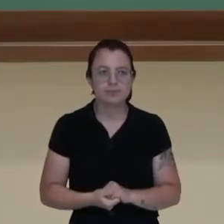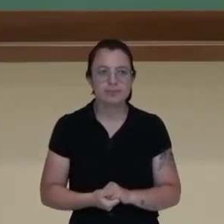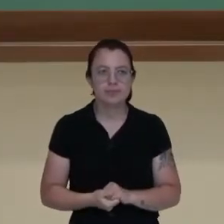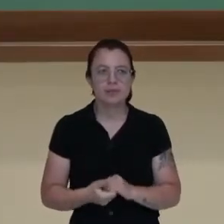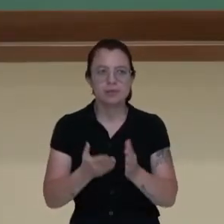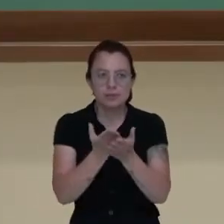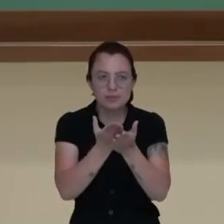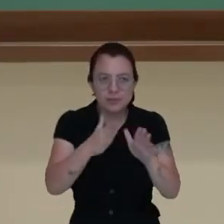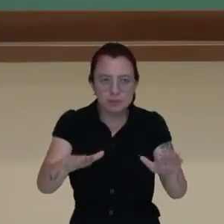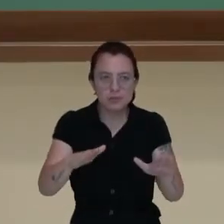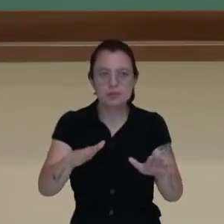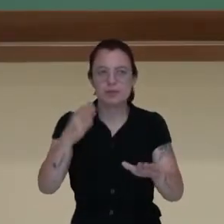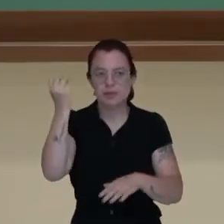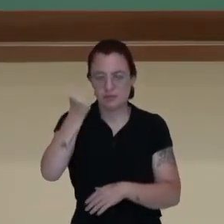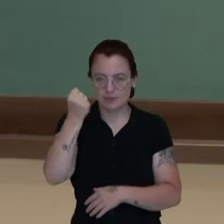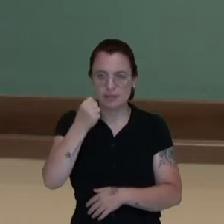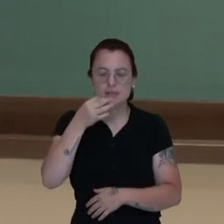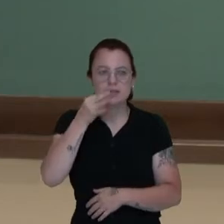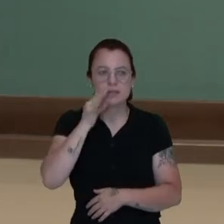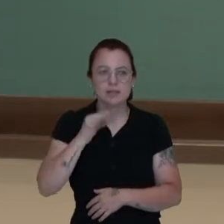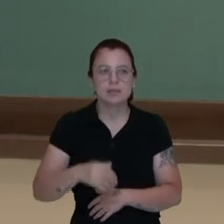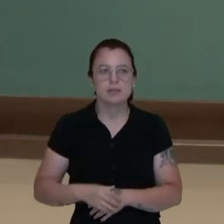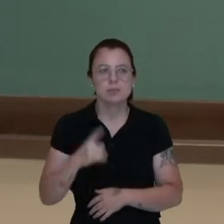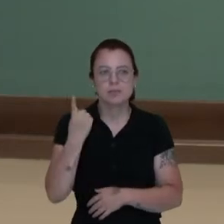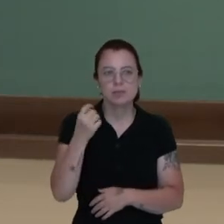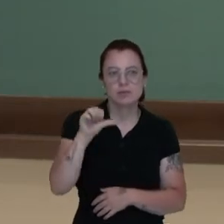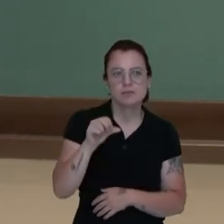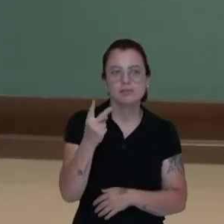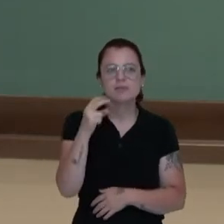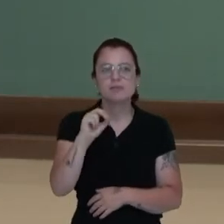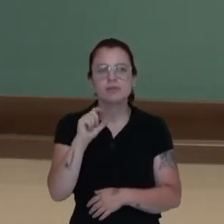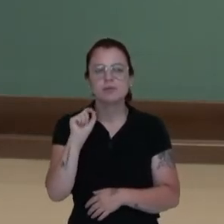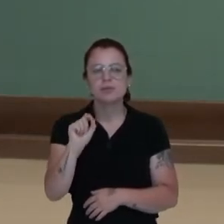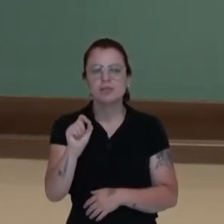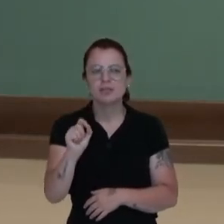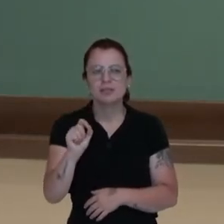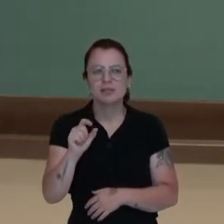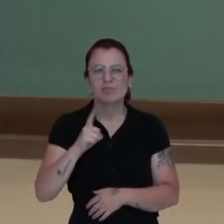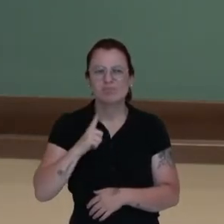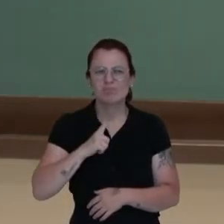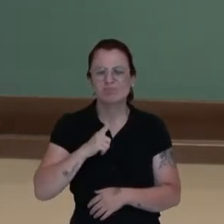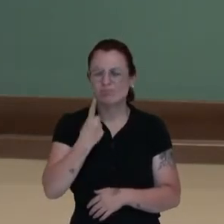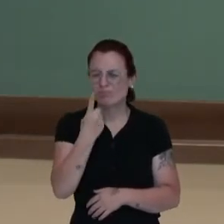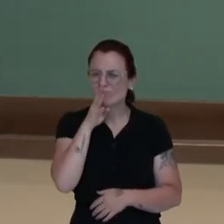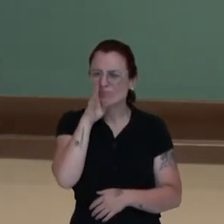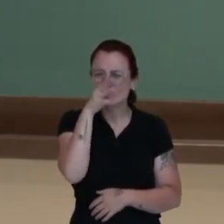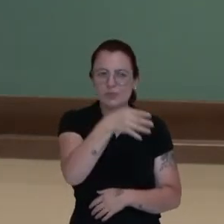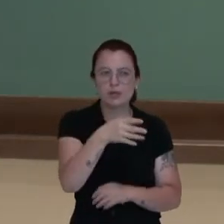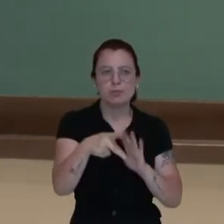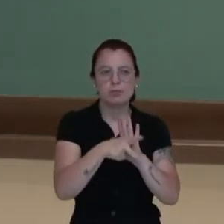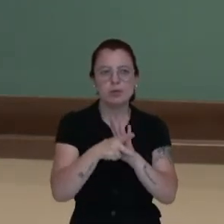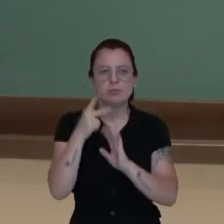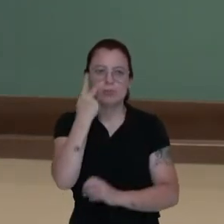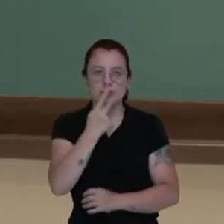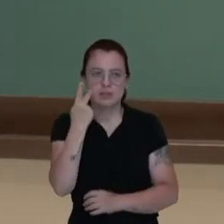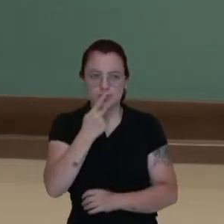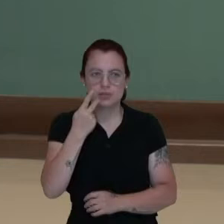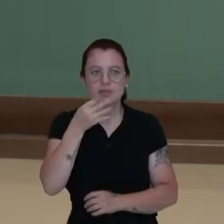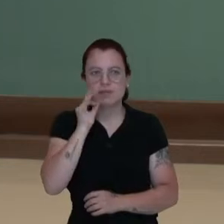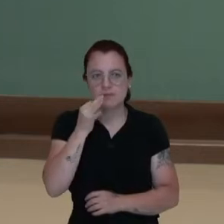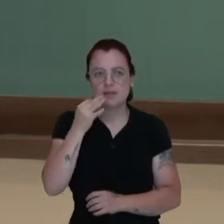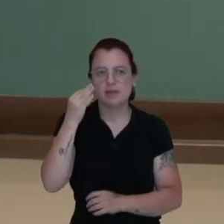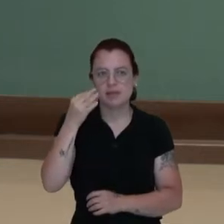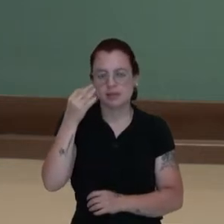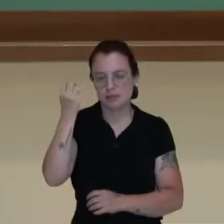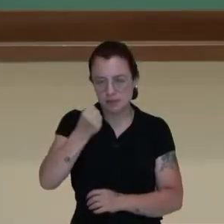com leite. Os anos de 1920, eles foram marcados por uma grande crítica a essa política do café com leite,